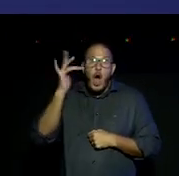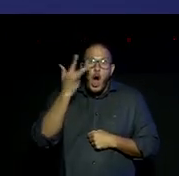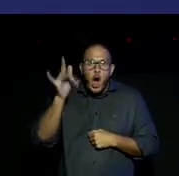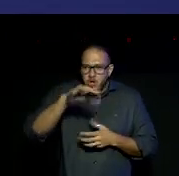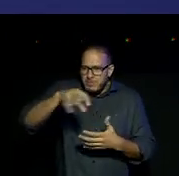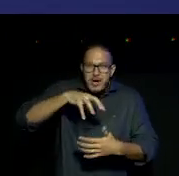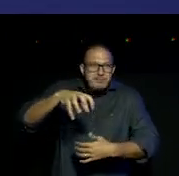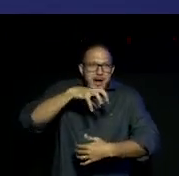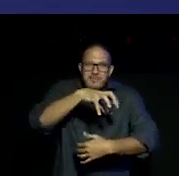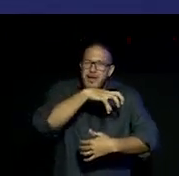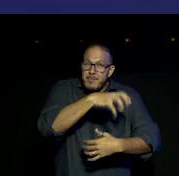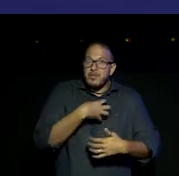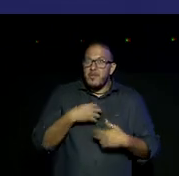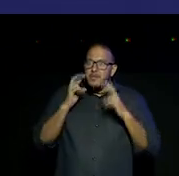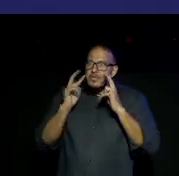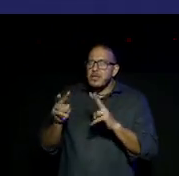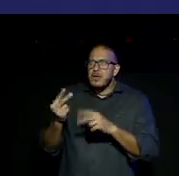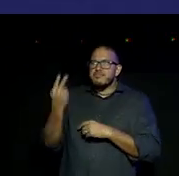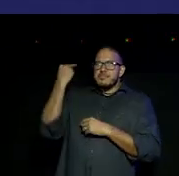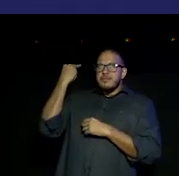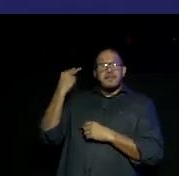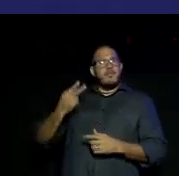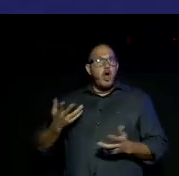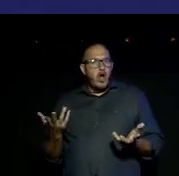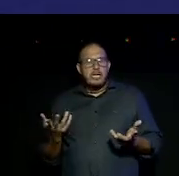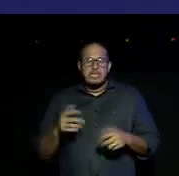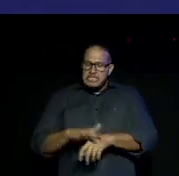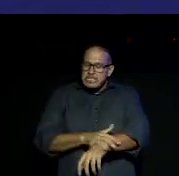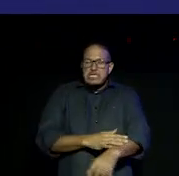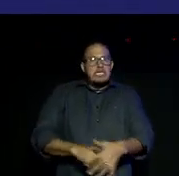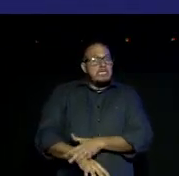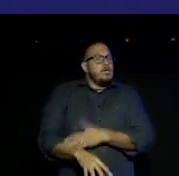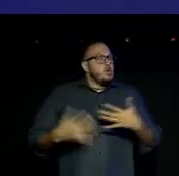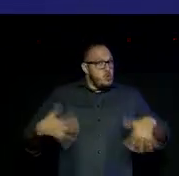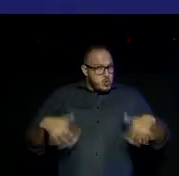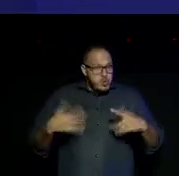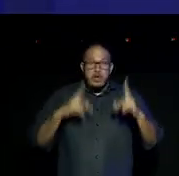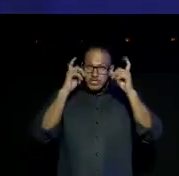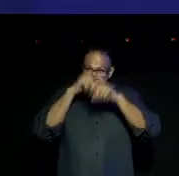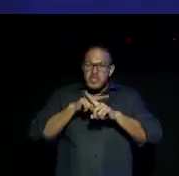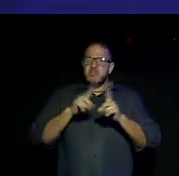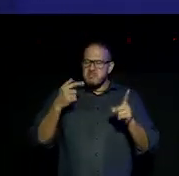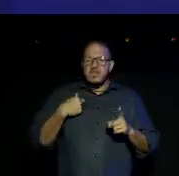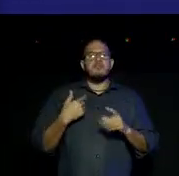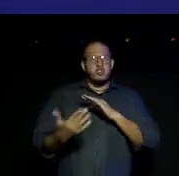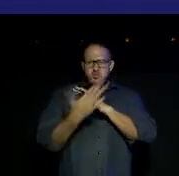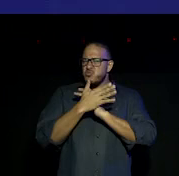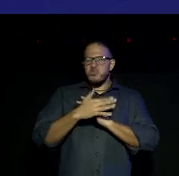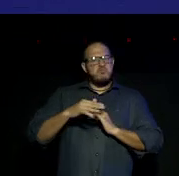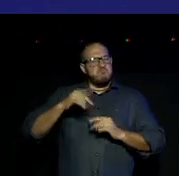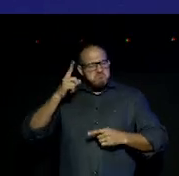ensinamento que aquilo te passou, de tal maneira que você olhe para trás e diga: olha, foi difícil, mas perto do que me fez crescer